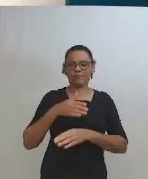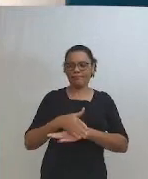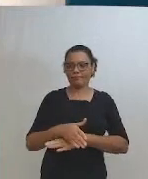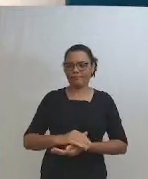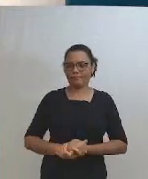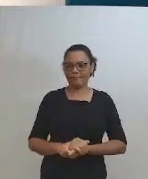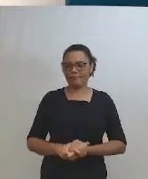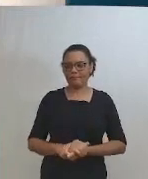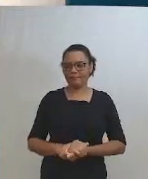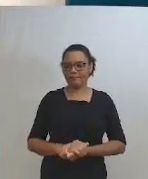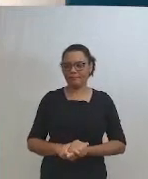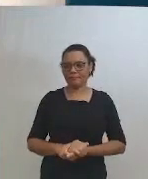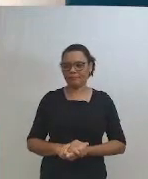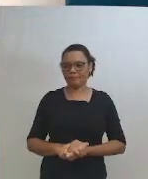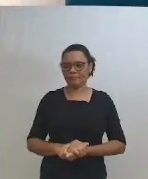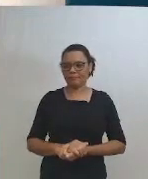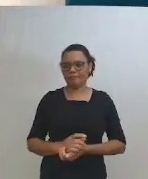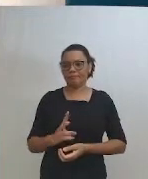Vai voltar. Voltou.